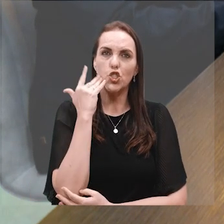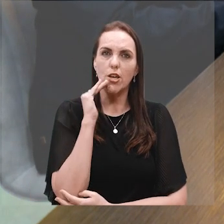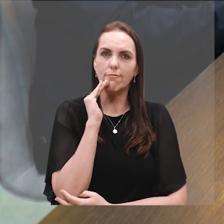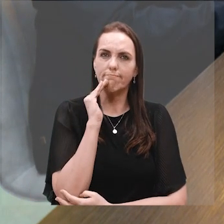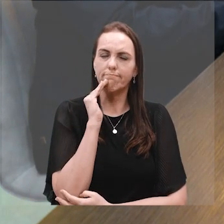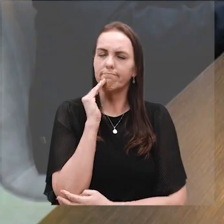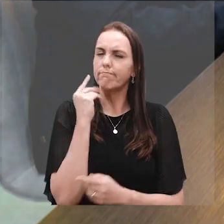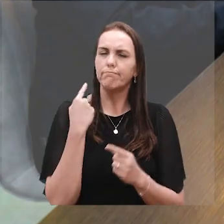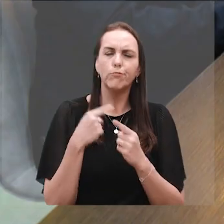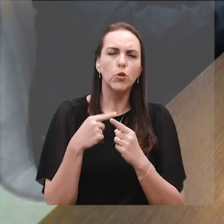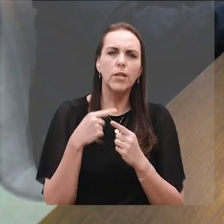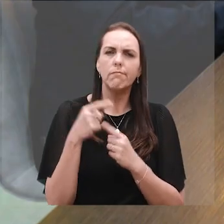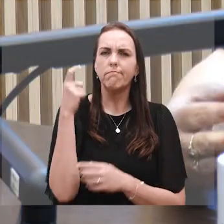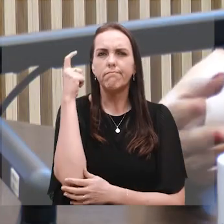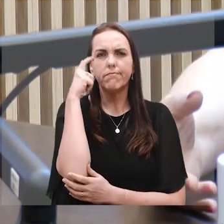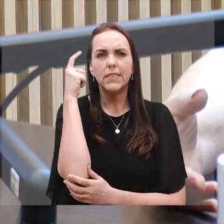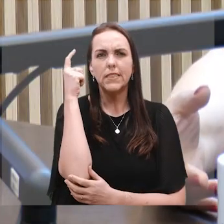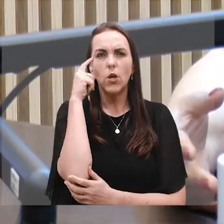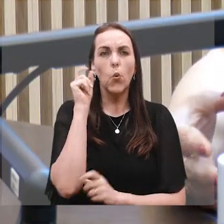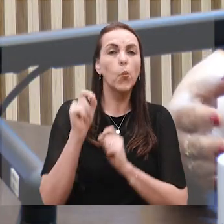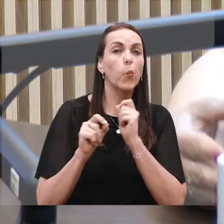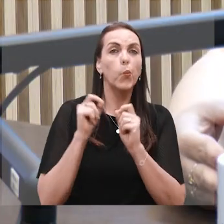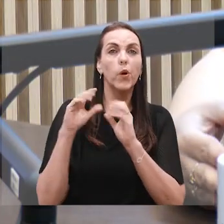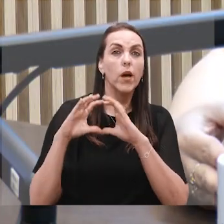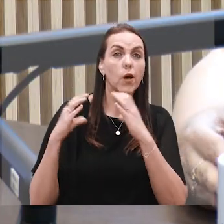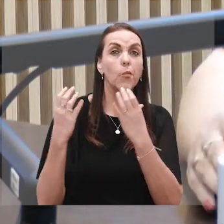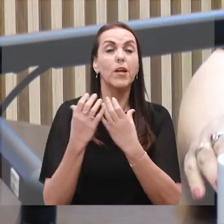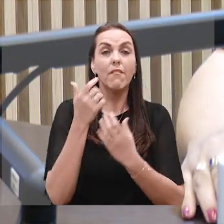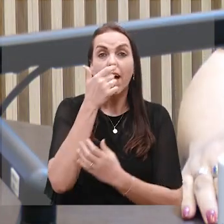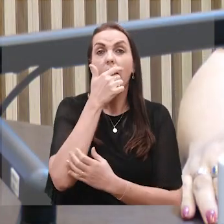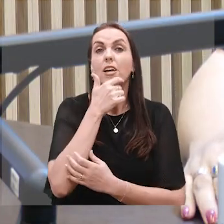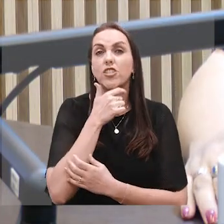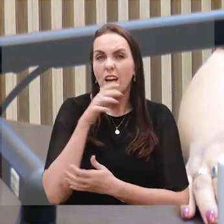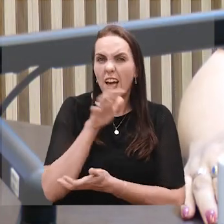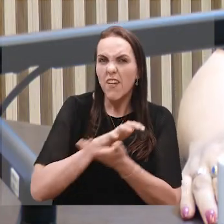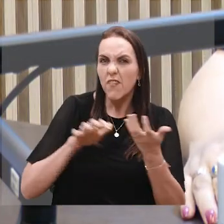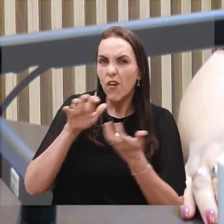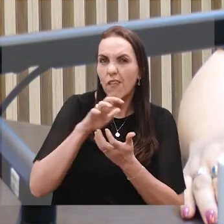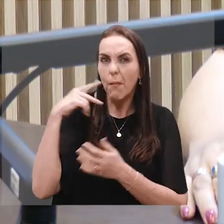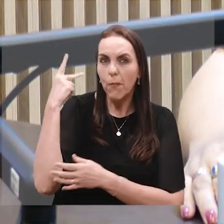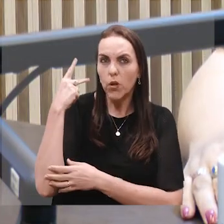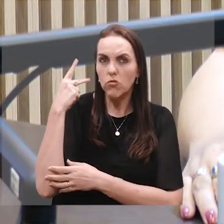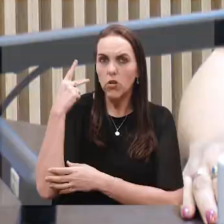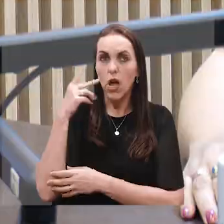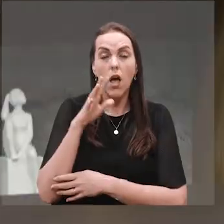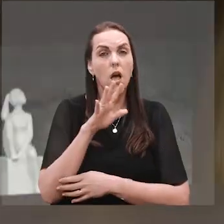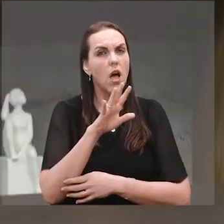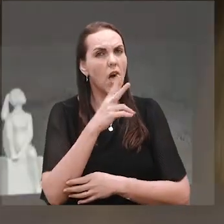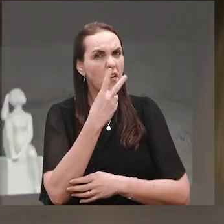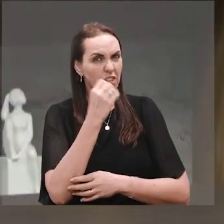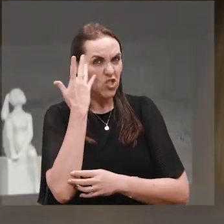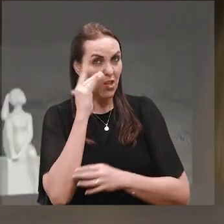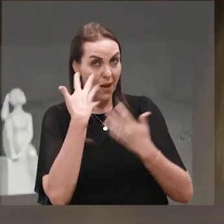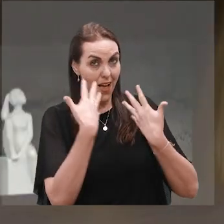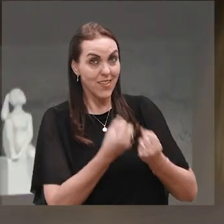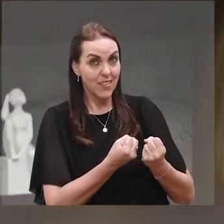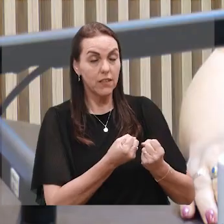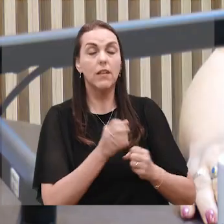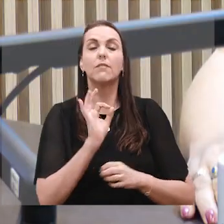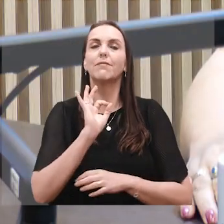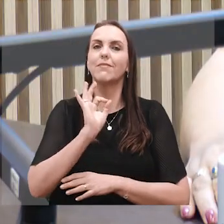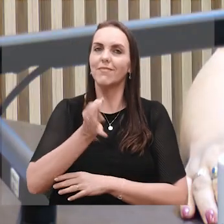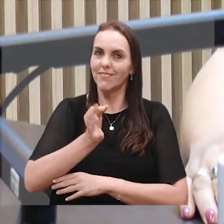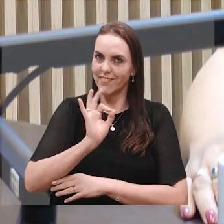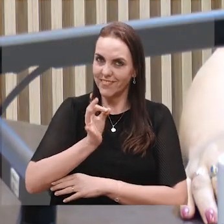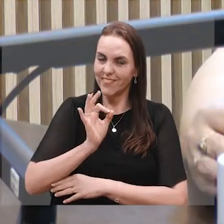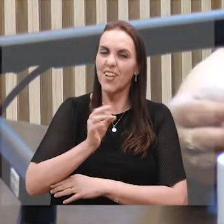porque eu ficava pensando, o que minha comunidade vai achar se eu me envolver na política? 20 dias para aceitar? 20 dias